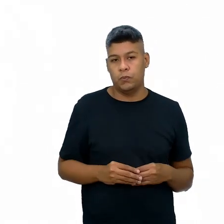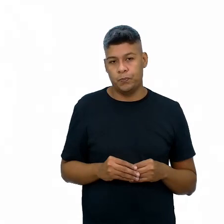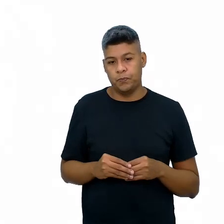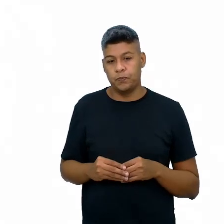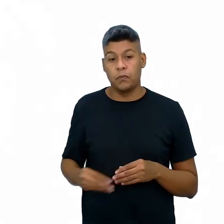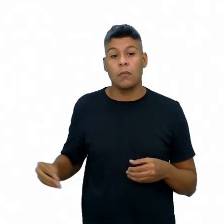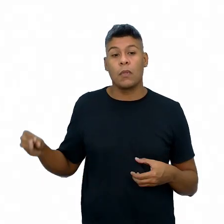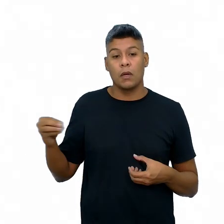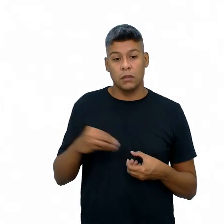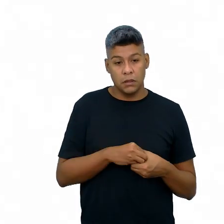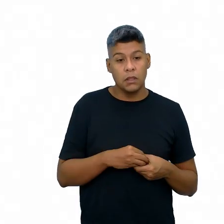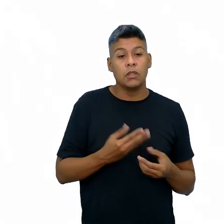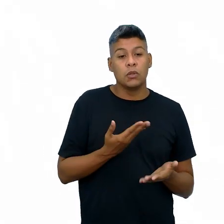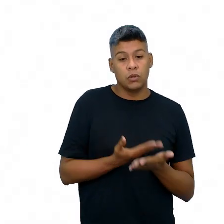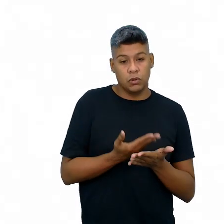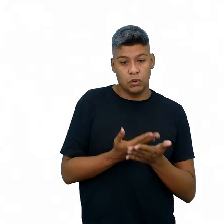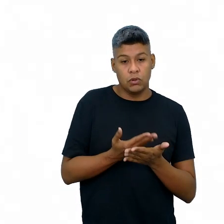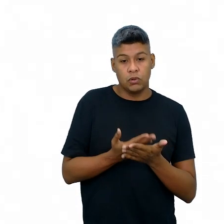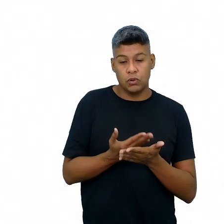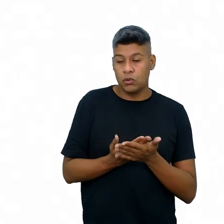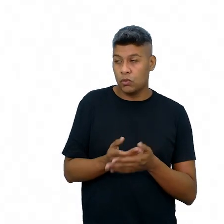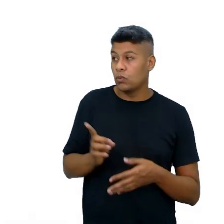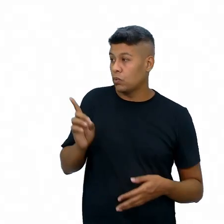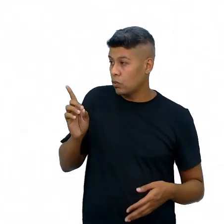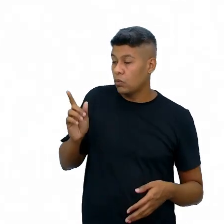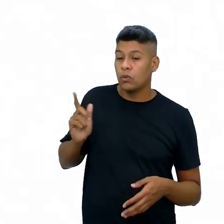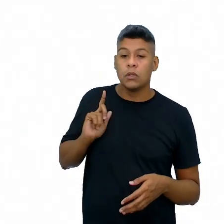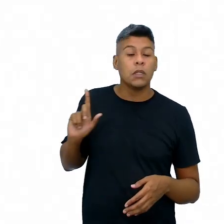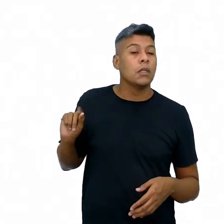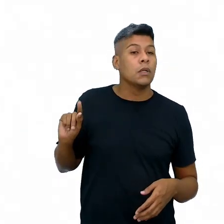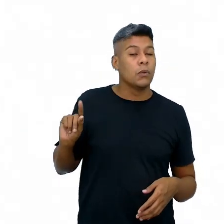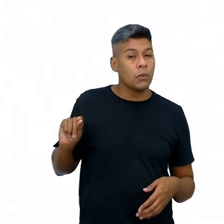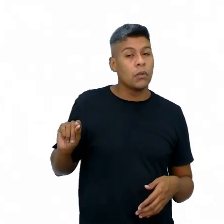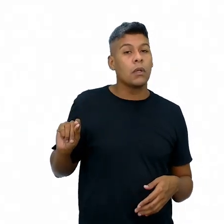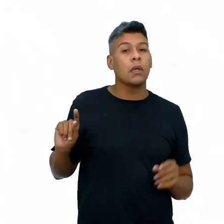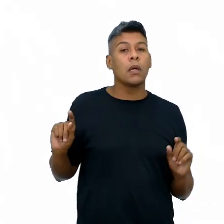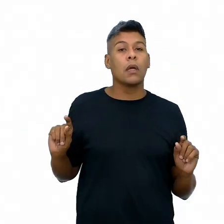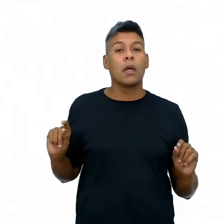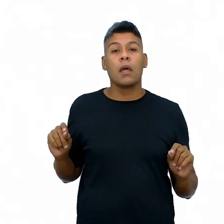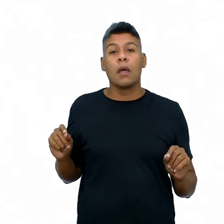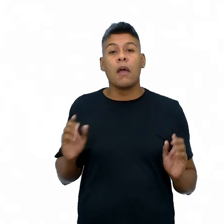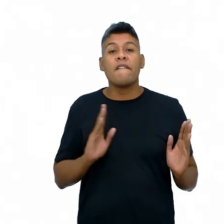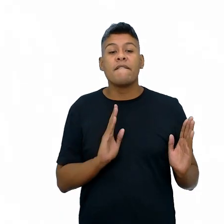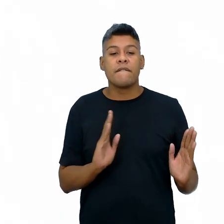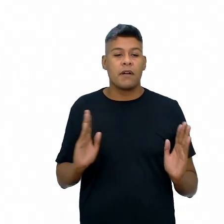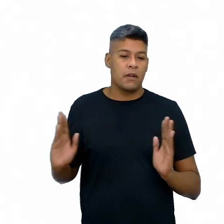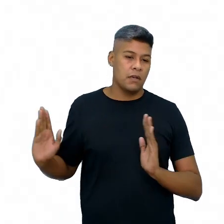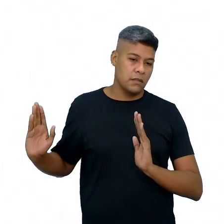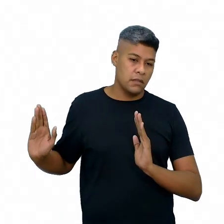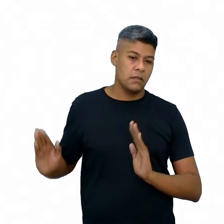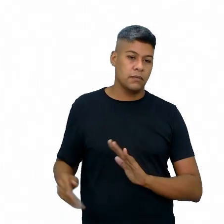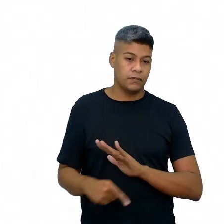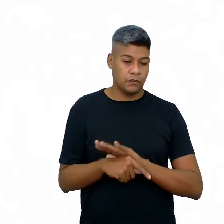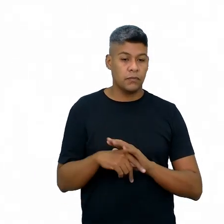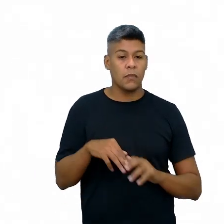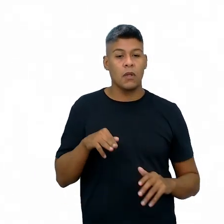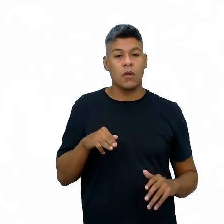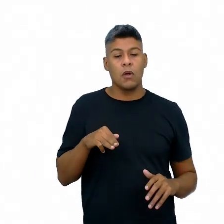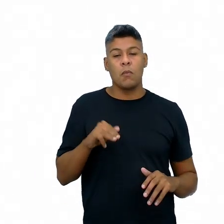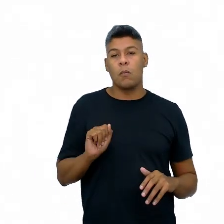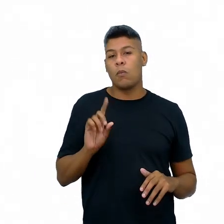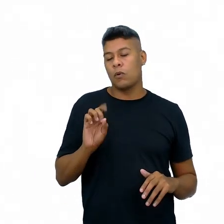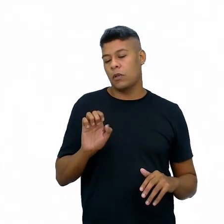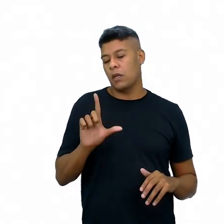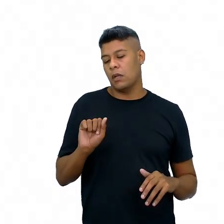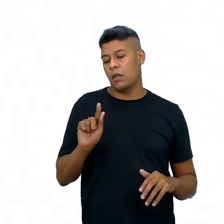E dentro aqui dos estudos do Bassanese, nós temos o quê? As fases desse processo, né, de modelagem